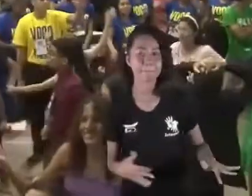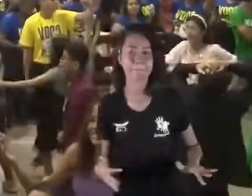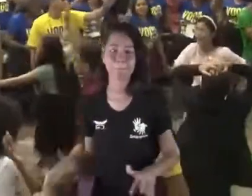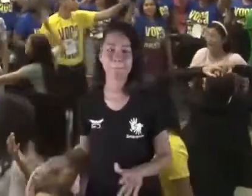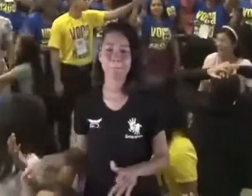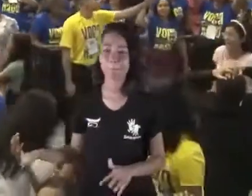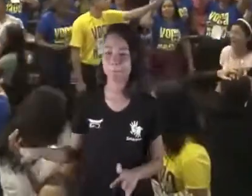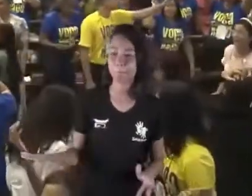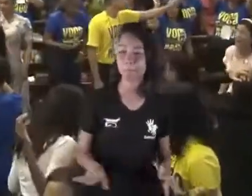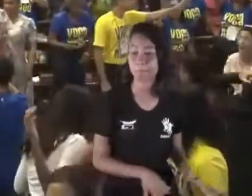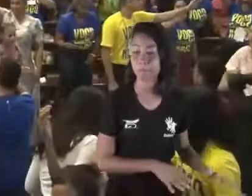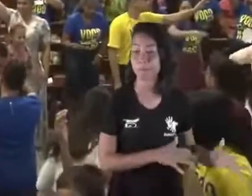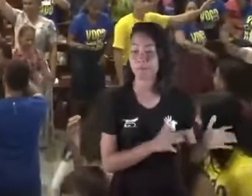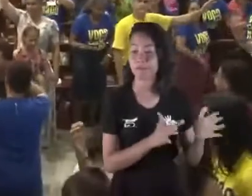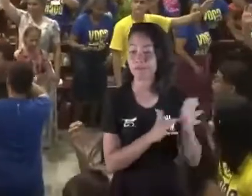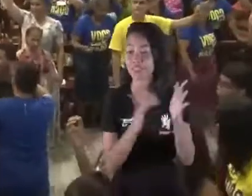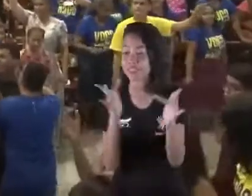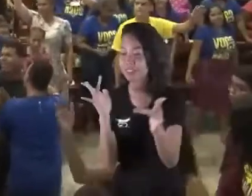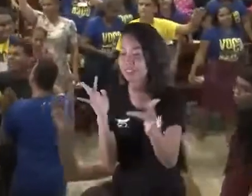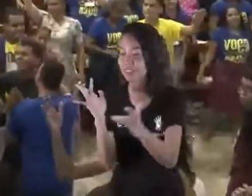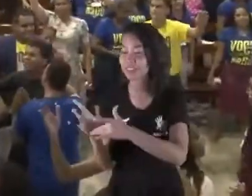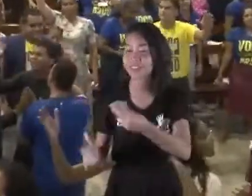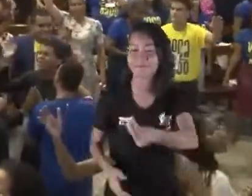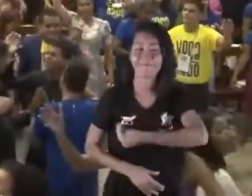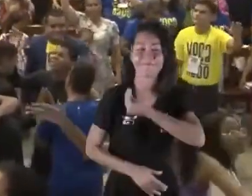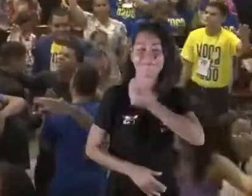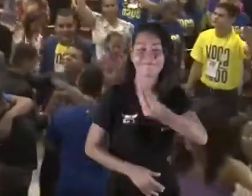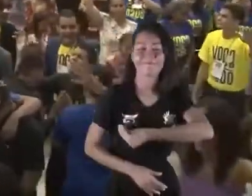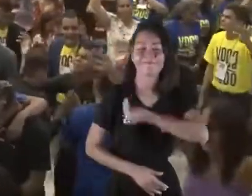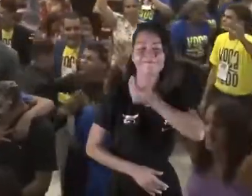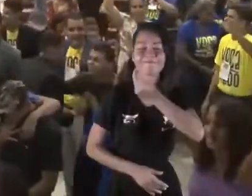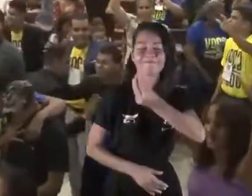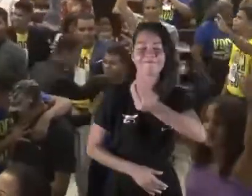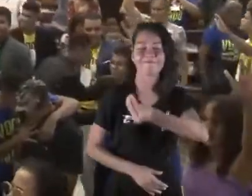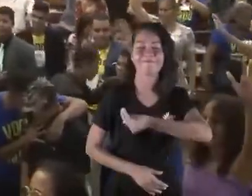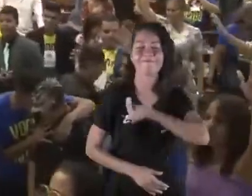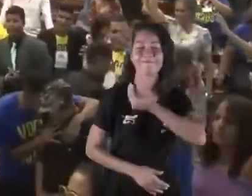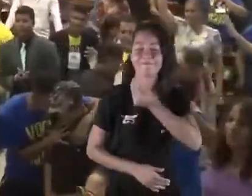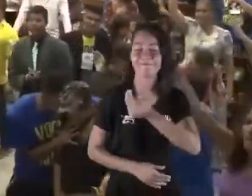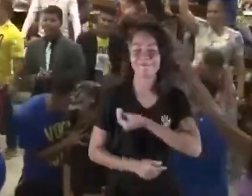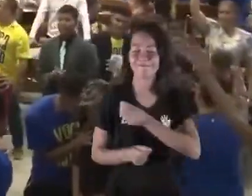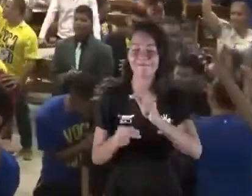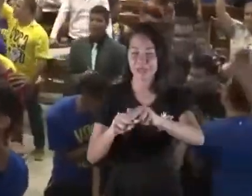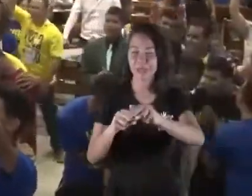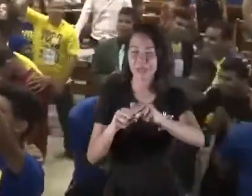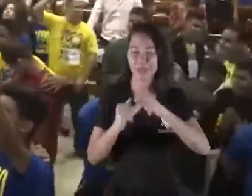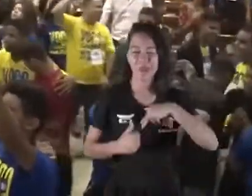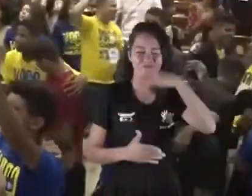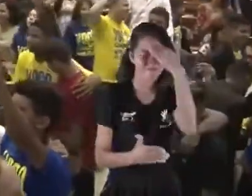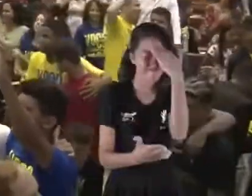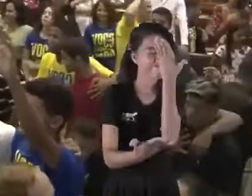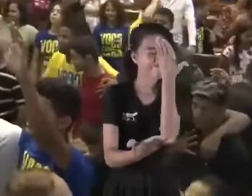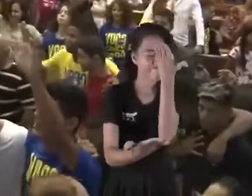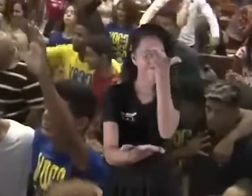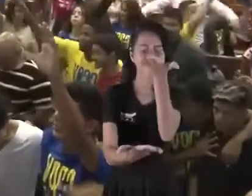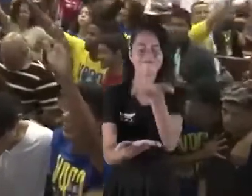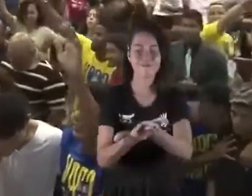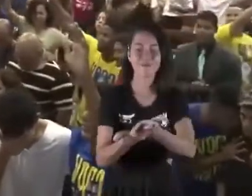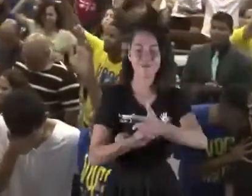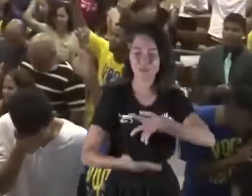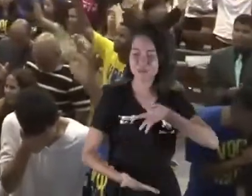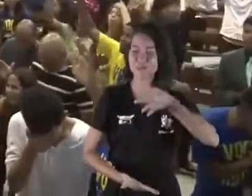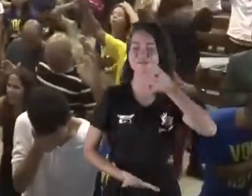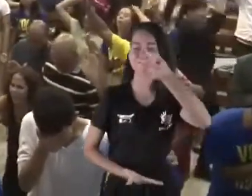mais 5 minutos. E vai vir 100. E posso vai vir 100.